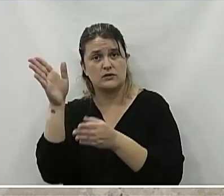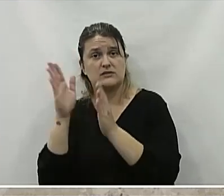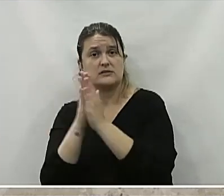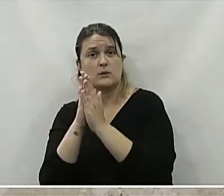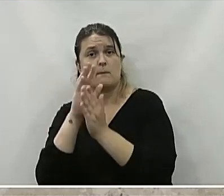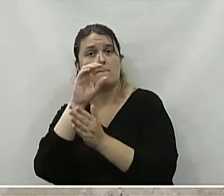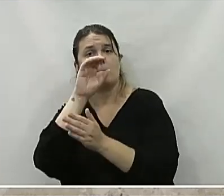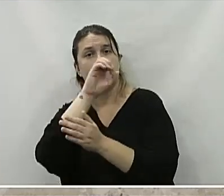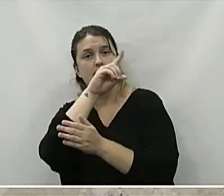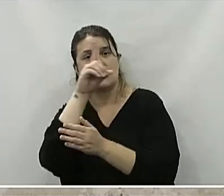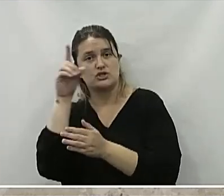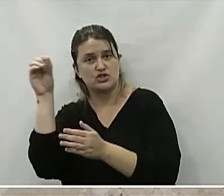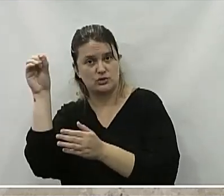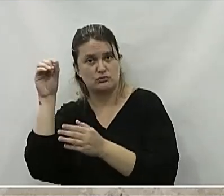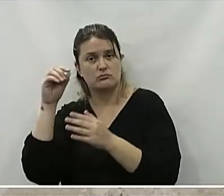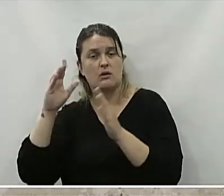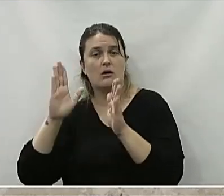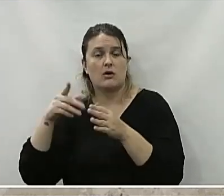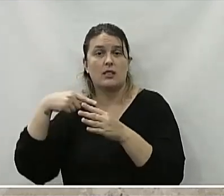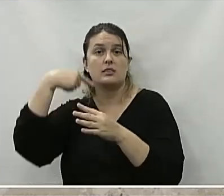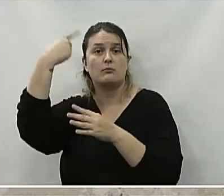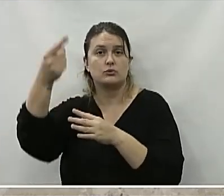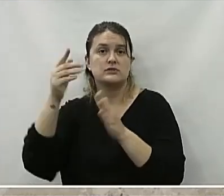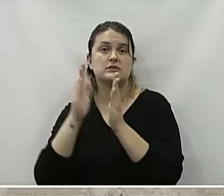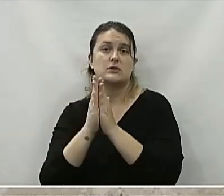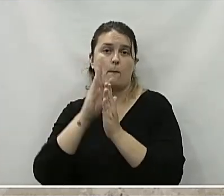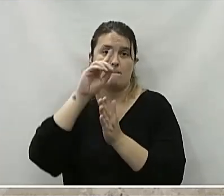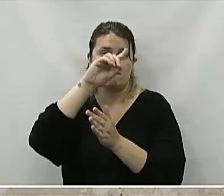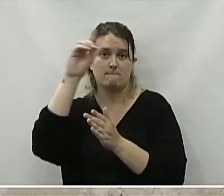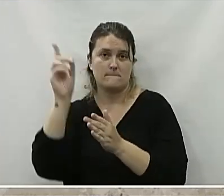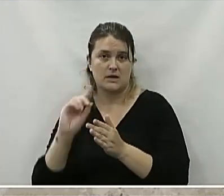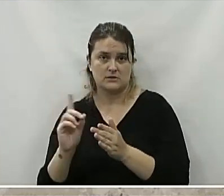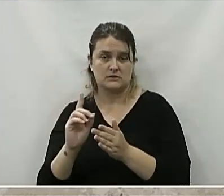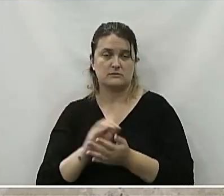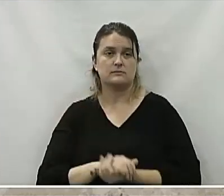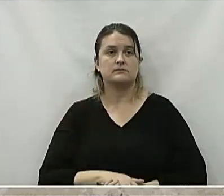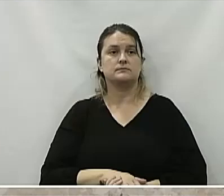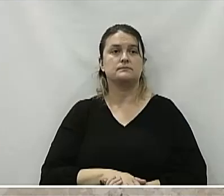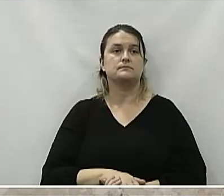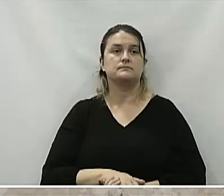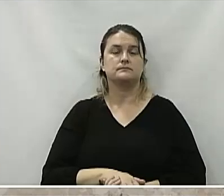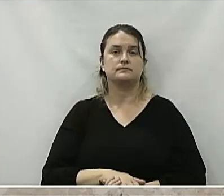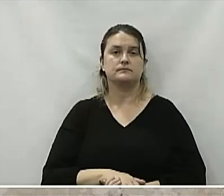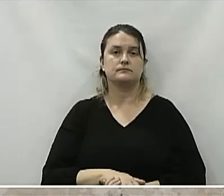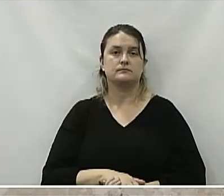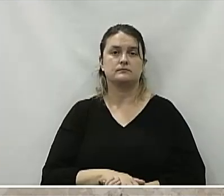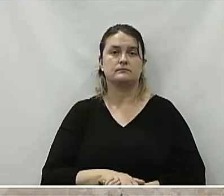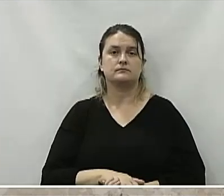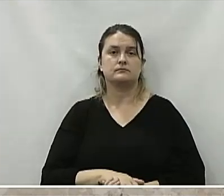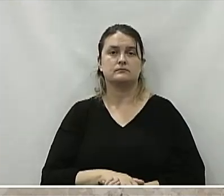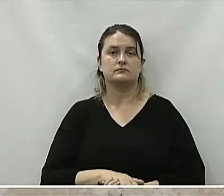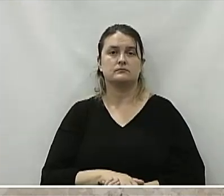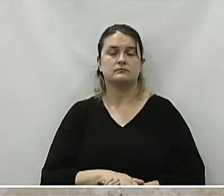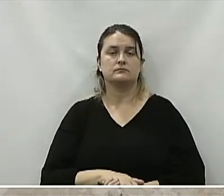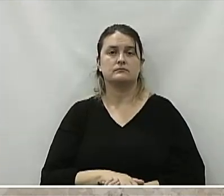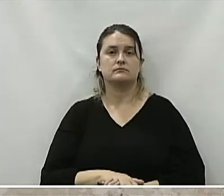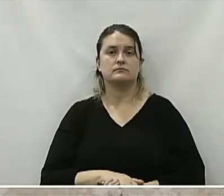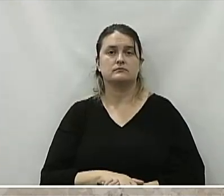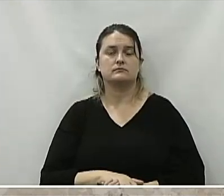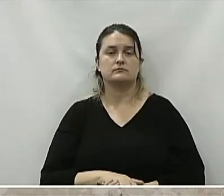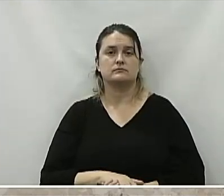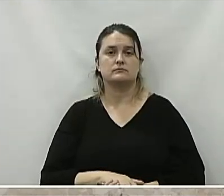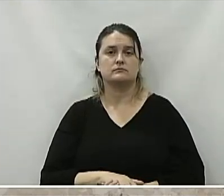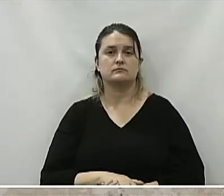São Sebastião, ficou posteriormente para ser passado as máquinas nos decorrer dos outros bairros. Tendo em vista